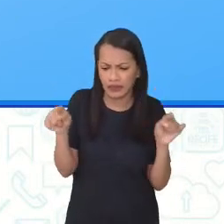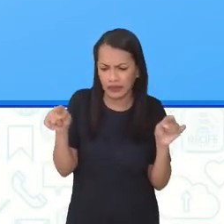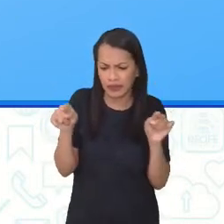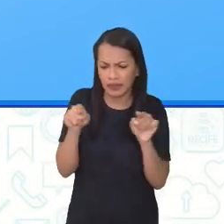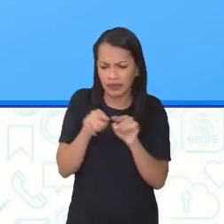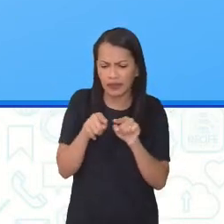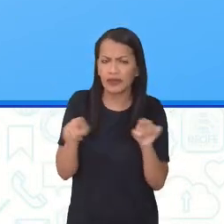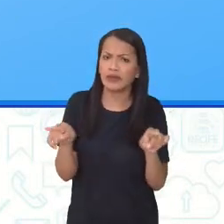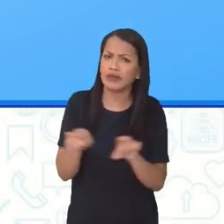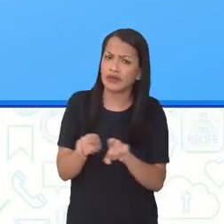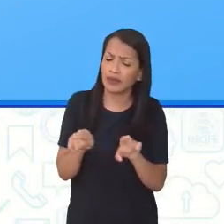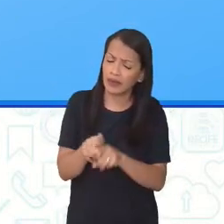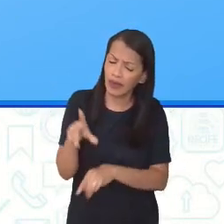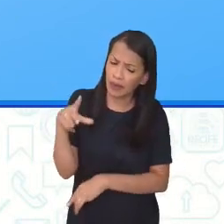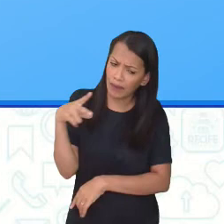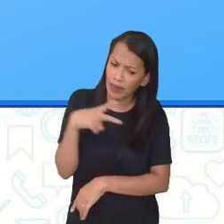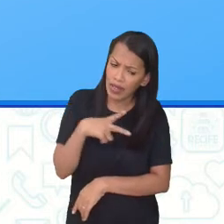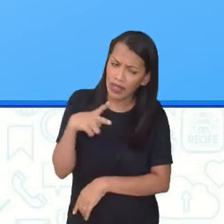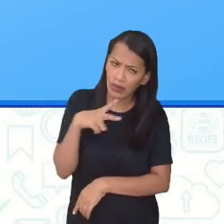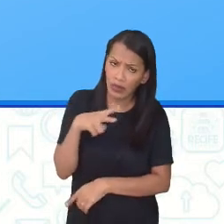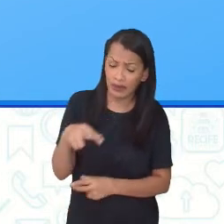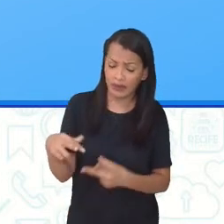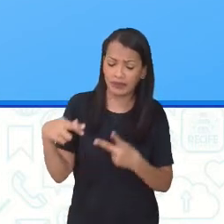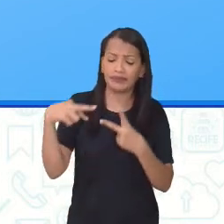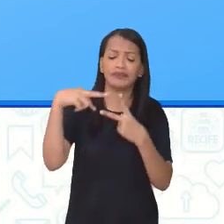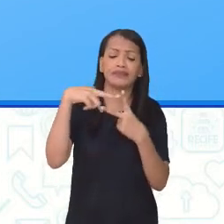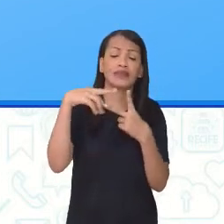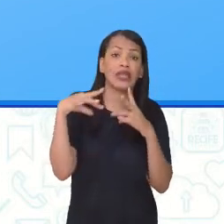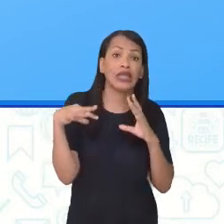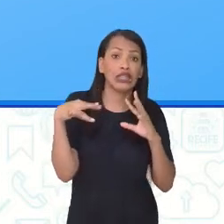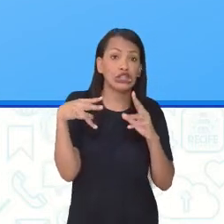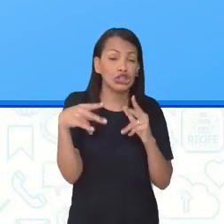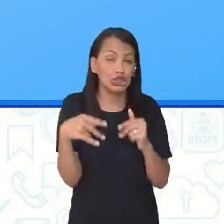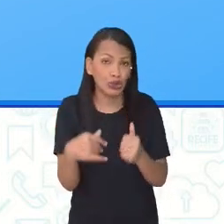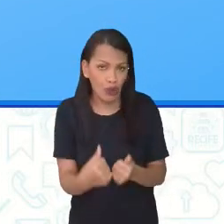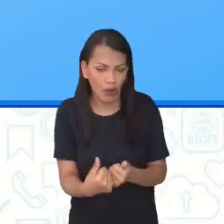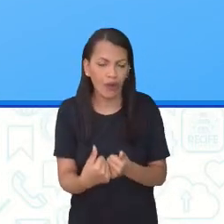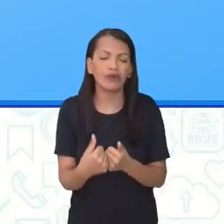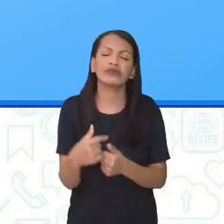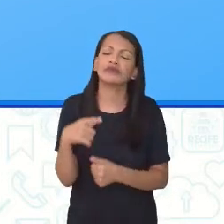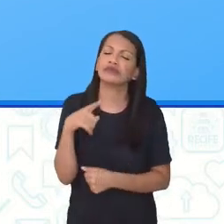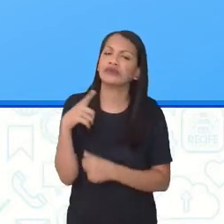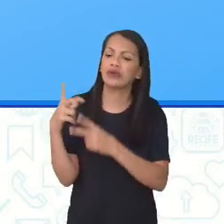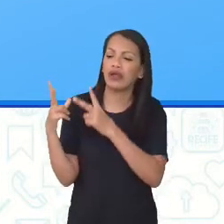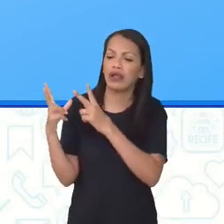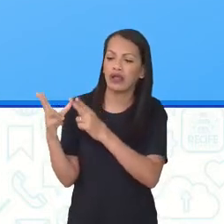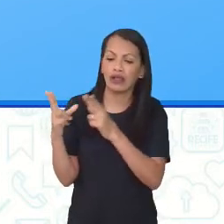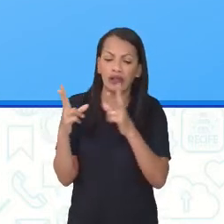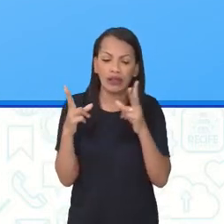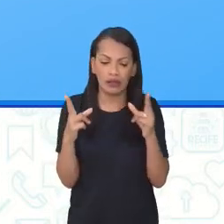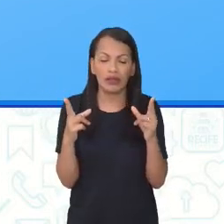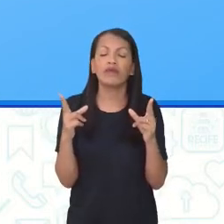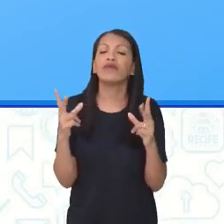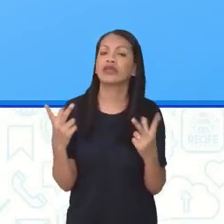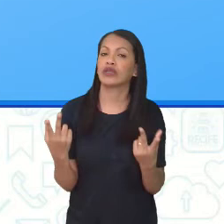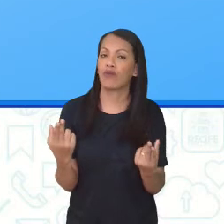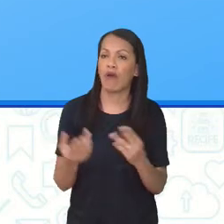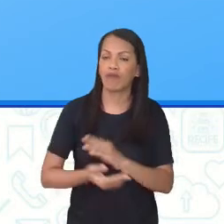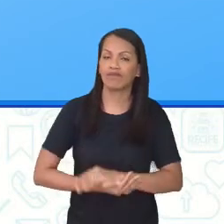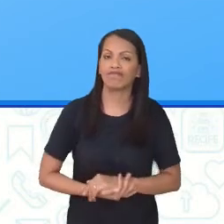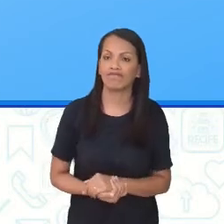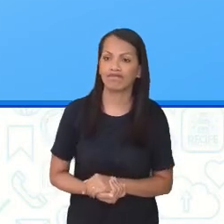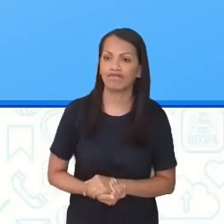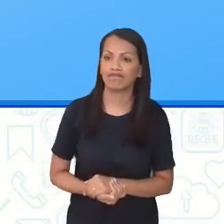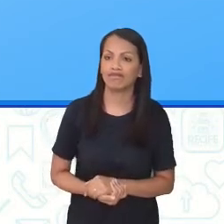E, particularmente, o quadrado, que todos os lados têm o mesmo tamanho. E esses outros